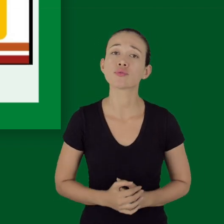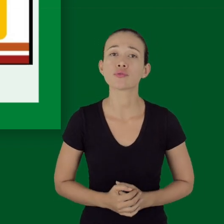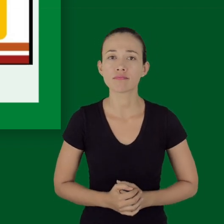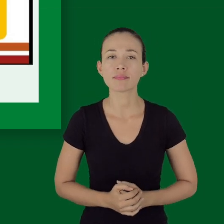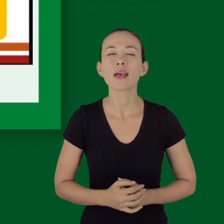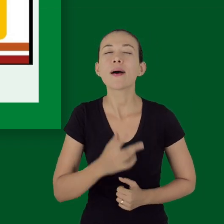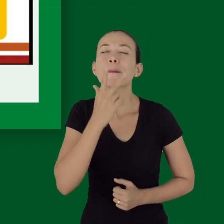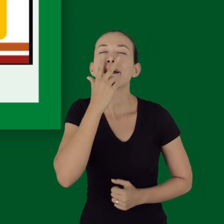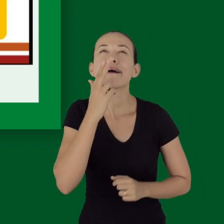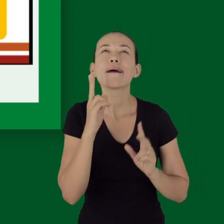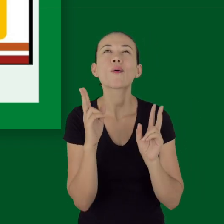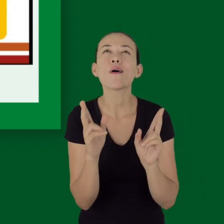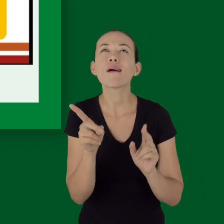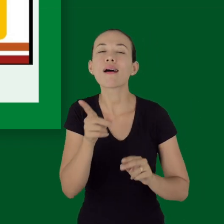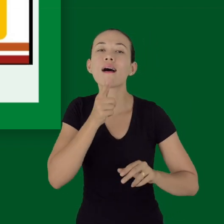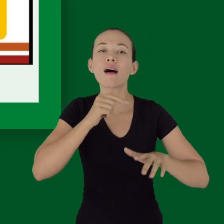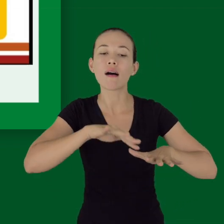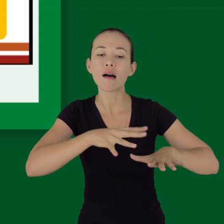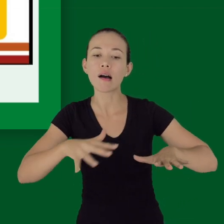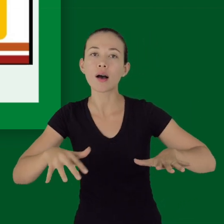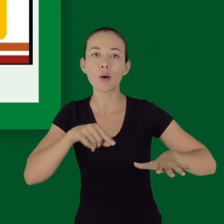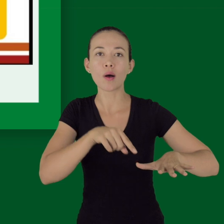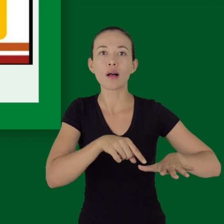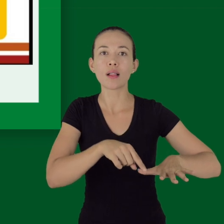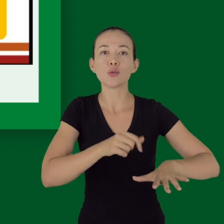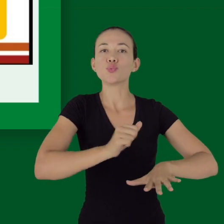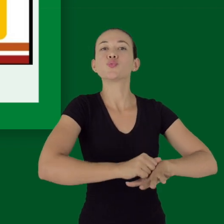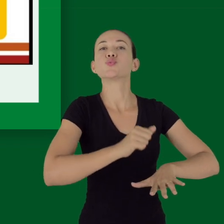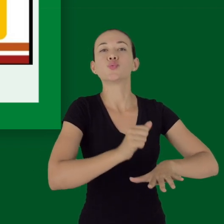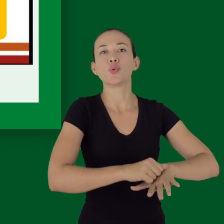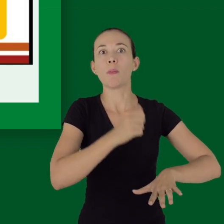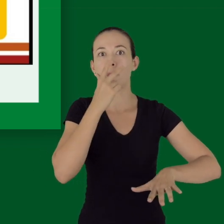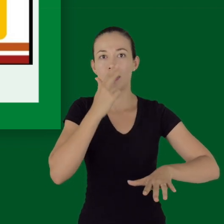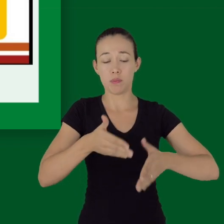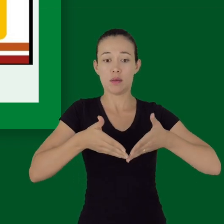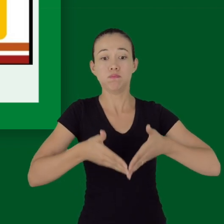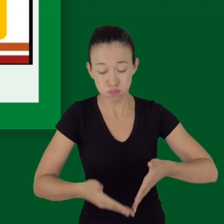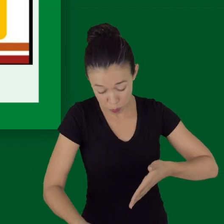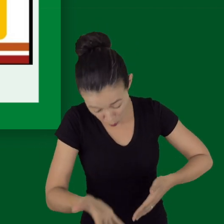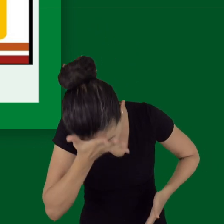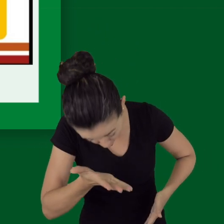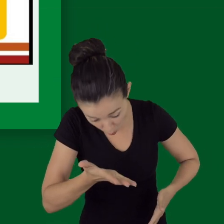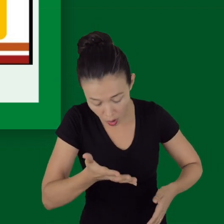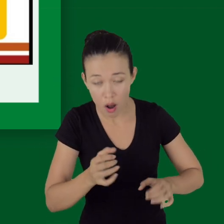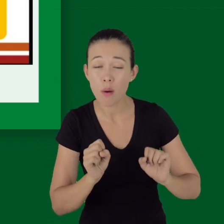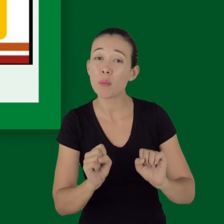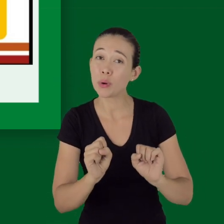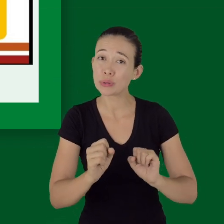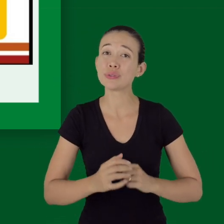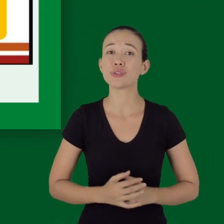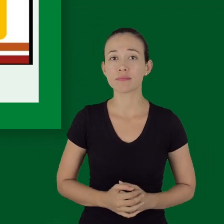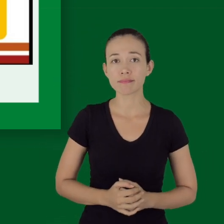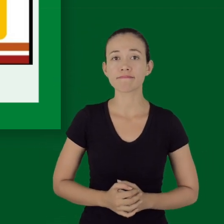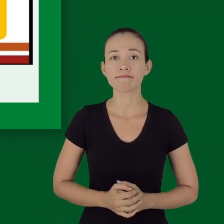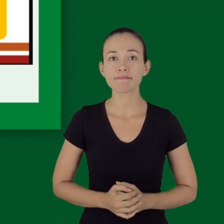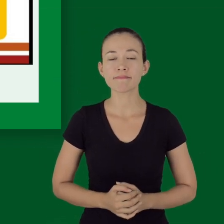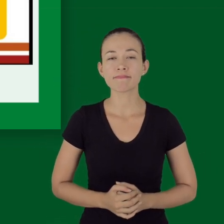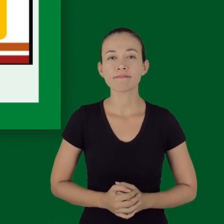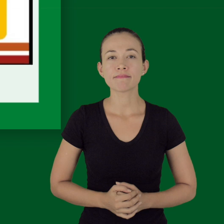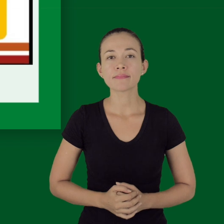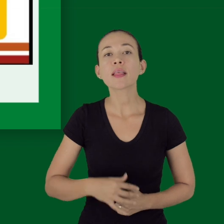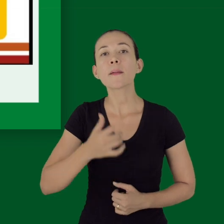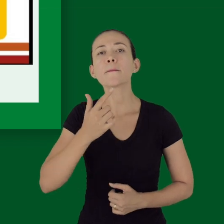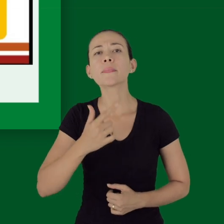eu motociclista, e às vezes o paciente, aparentemente está bem e tal, quando eu vou ver, tem deformidade no capacete. Epa, esse paciente